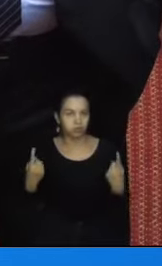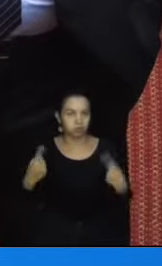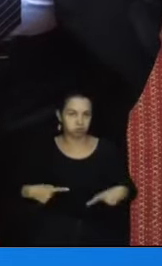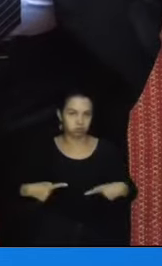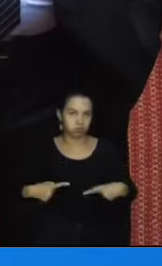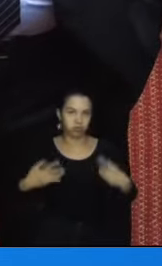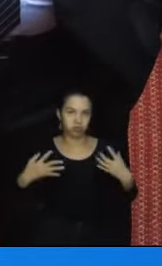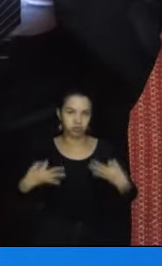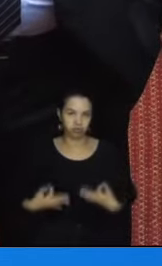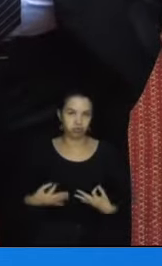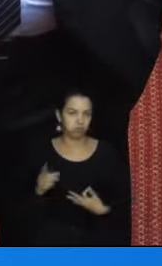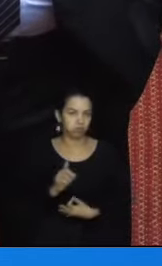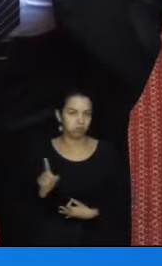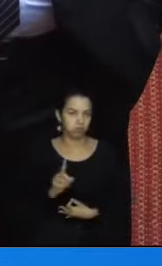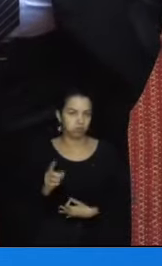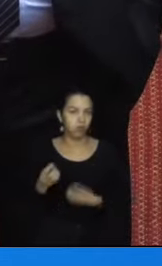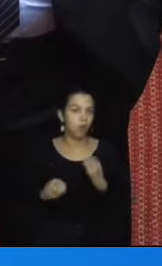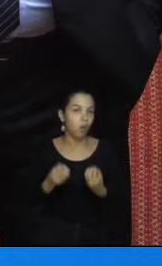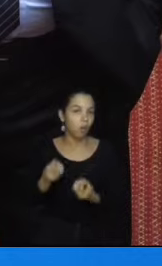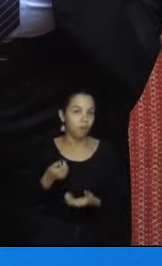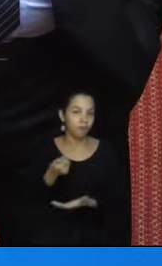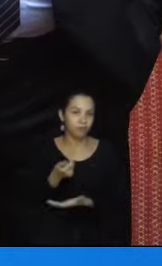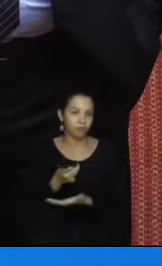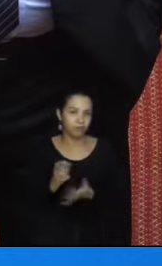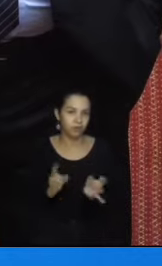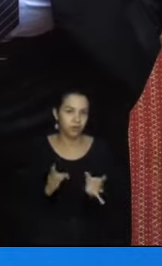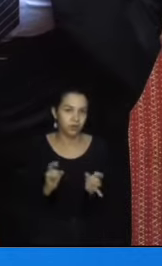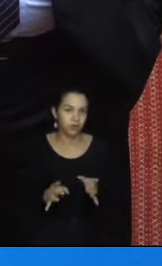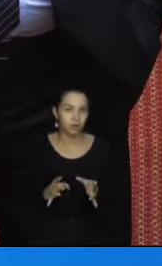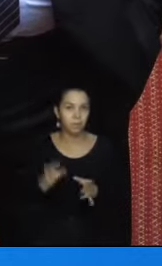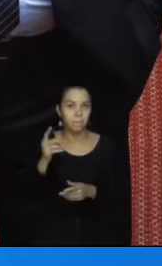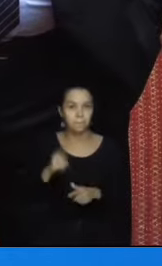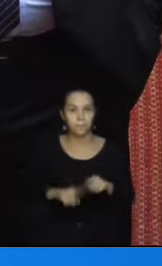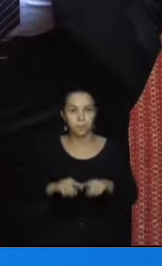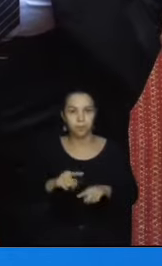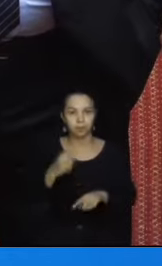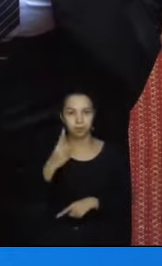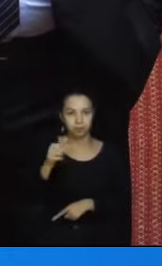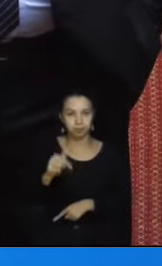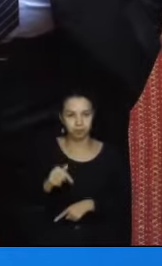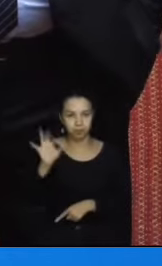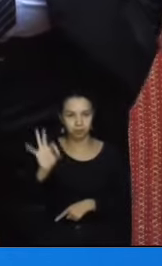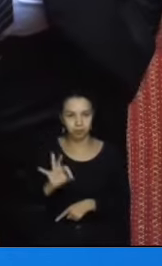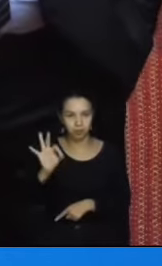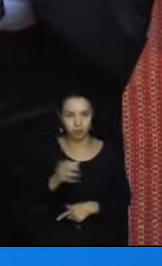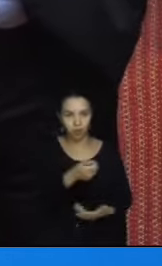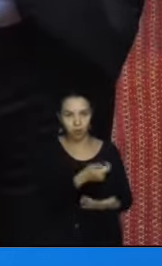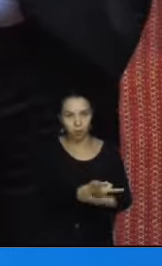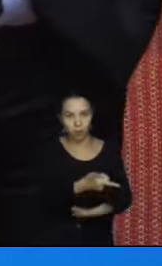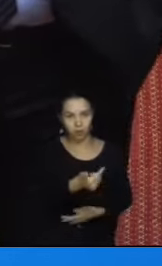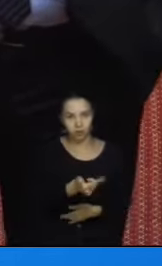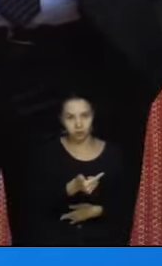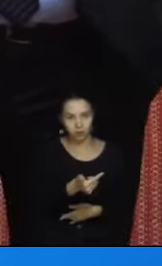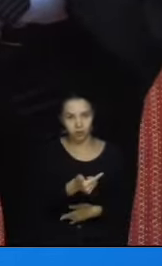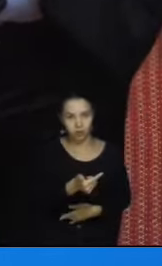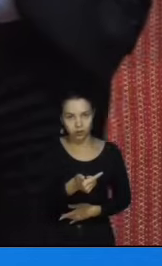como é que você vai vender um produto com 17% e quem compra compra com 12 um exemplo de um produto mas são vários